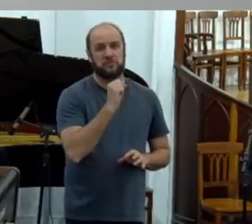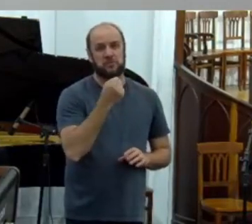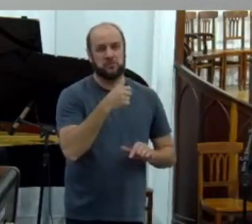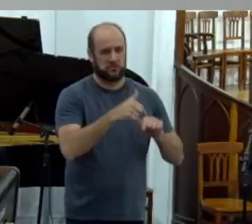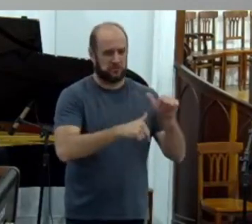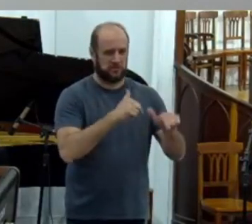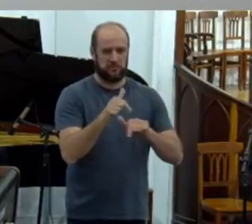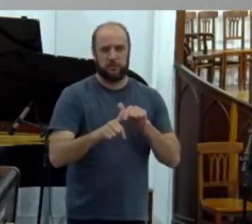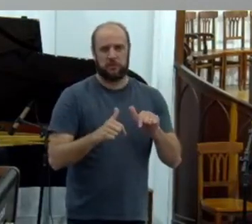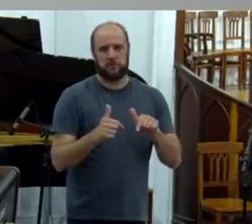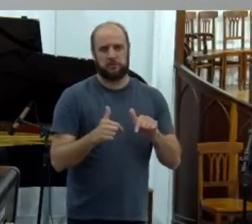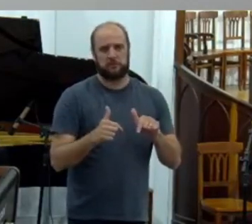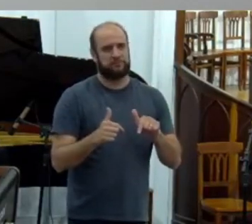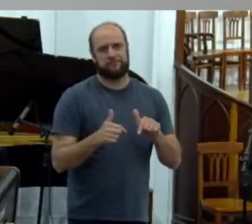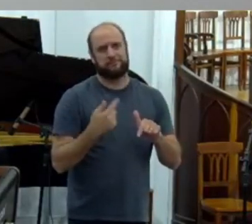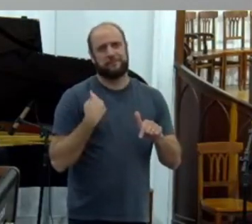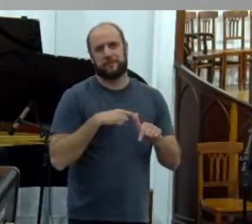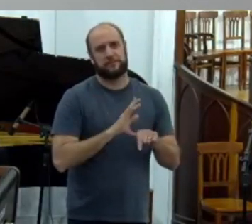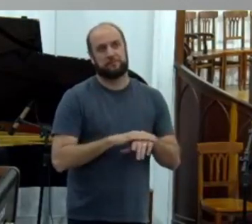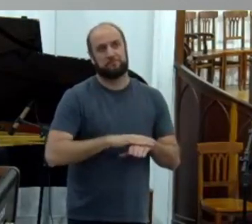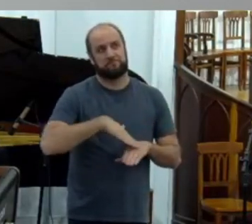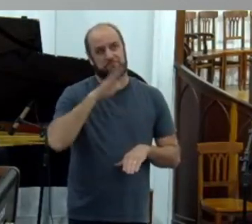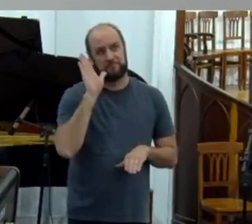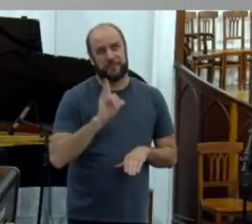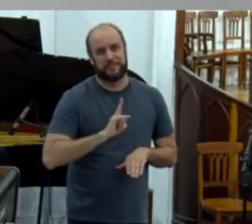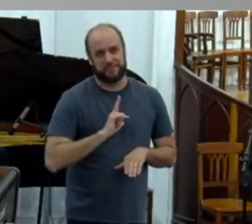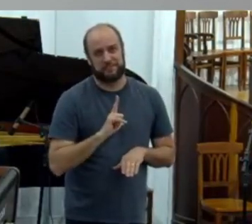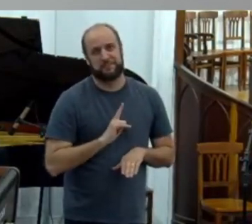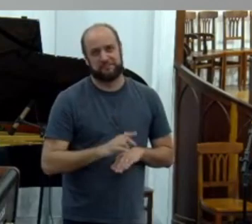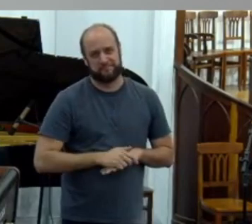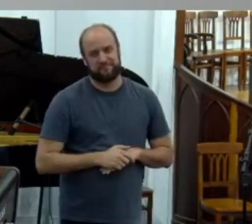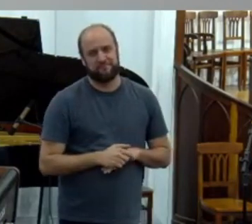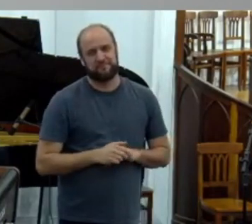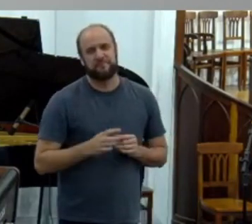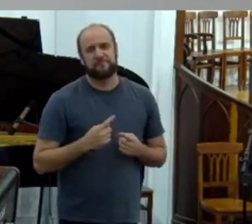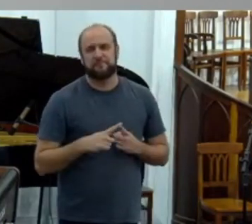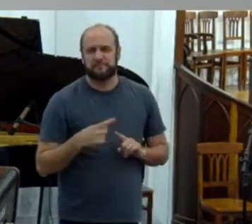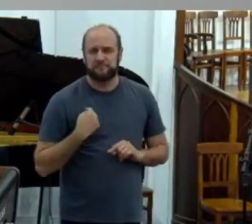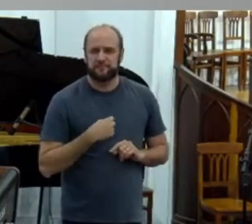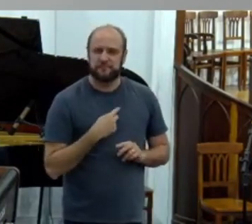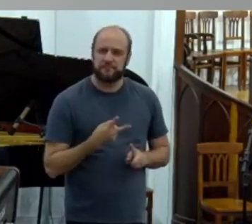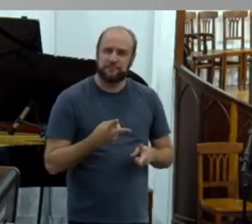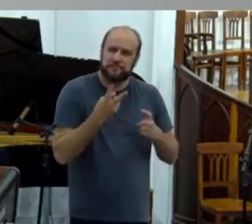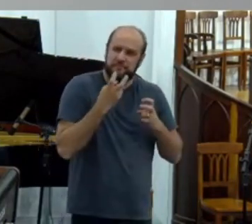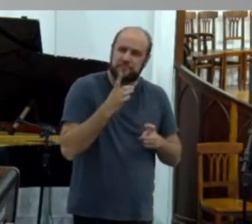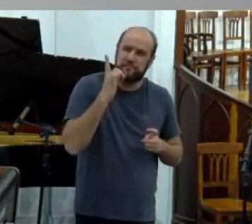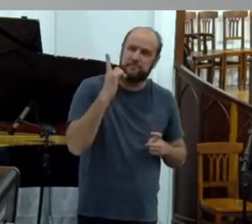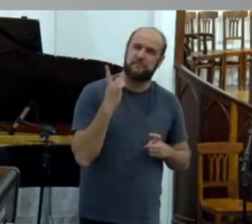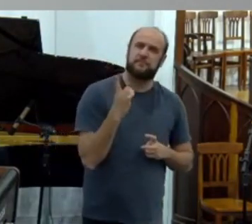nós temos centenas, milhares. Mas se nós reconhecemos que vem da mão de